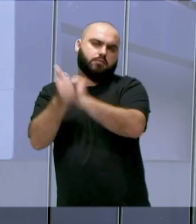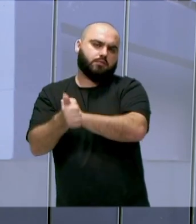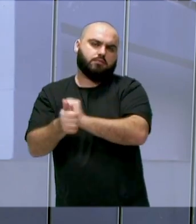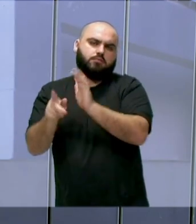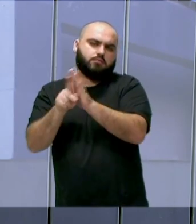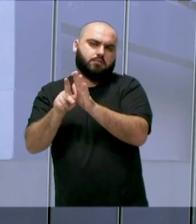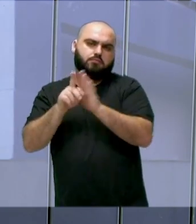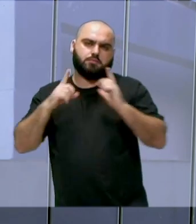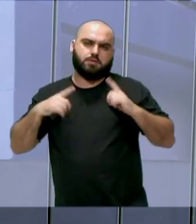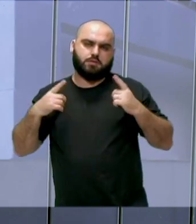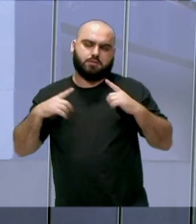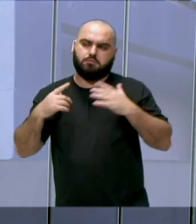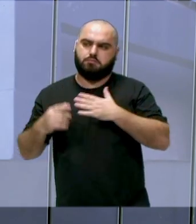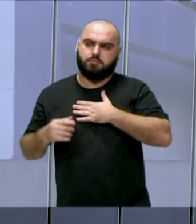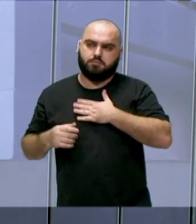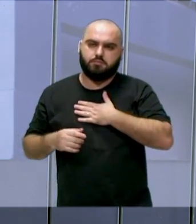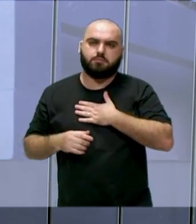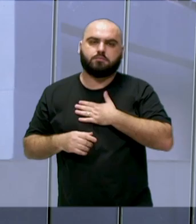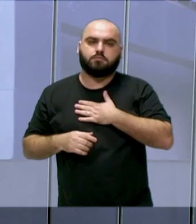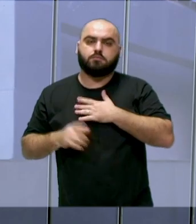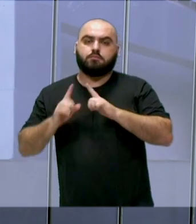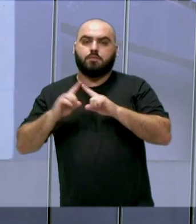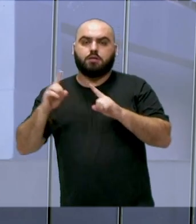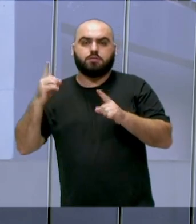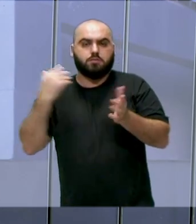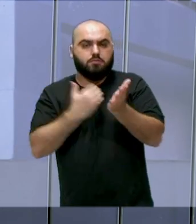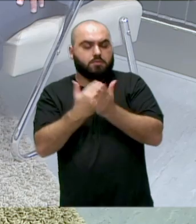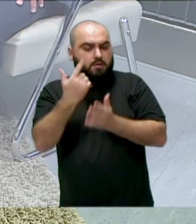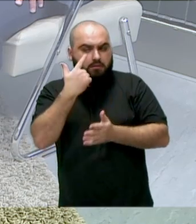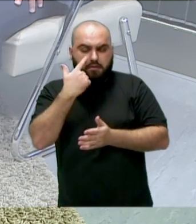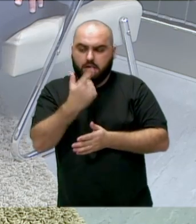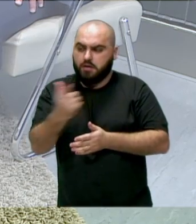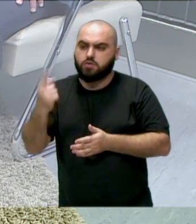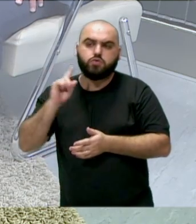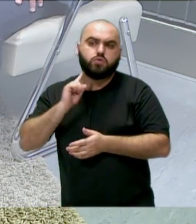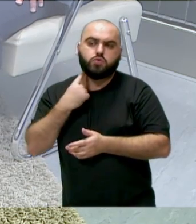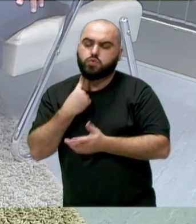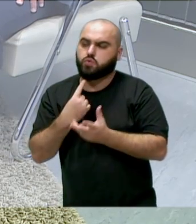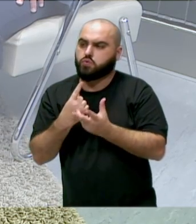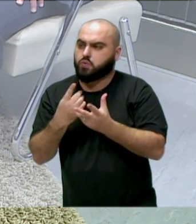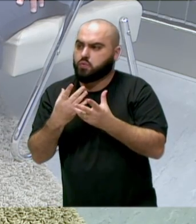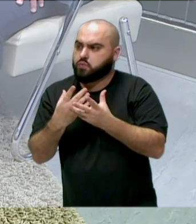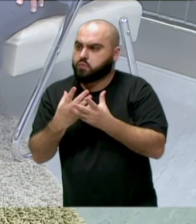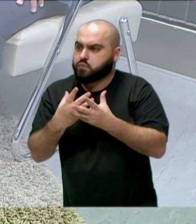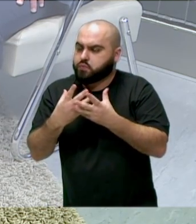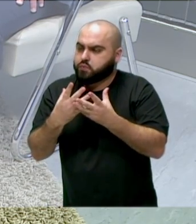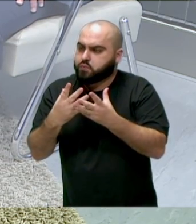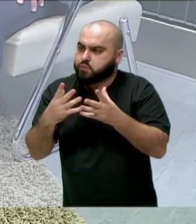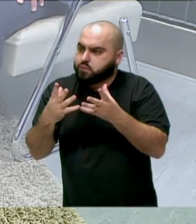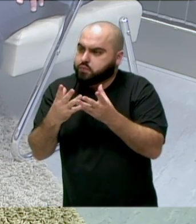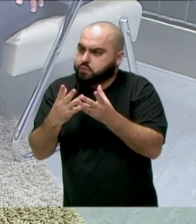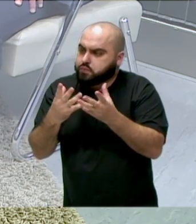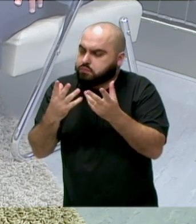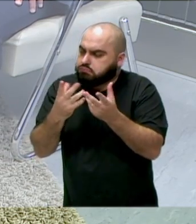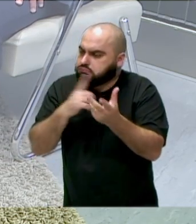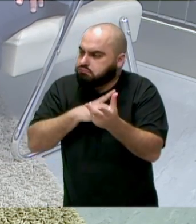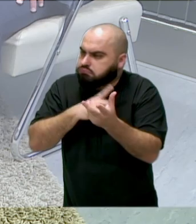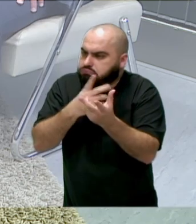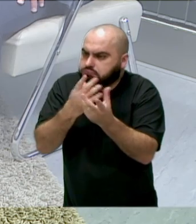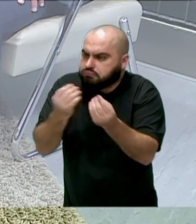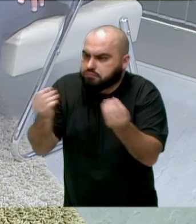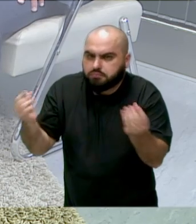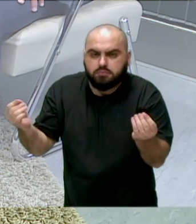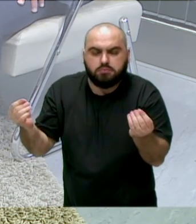pedal de lazer. E de uns tempos para cá isso aumentou, não tinha. Isso foi de uns 3, 4 meses para cá que